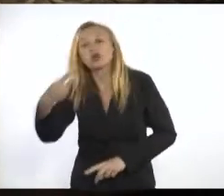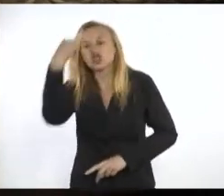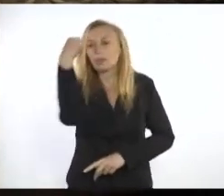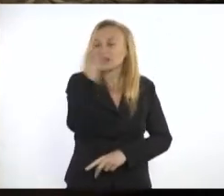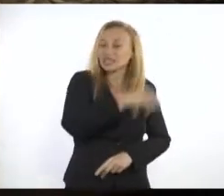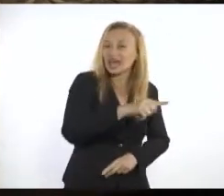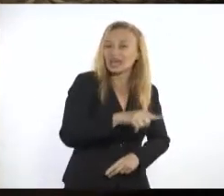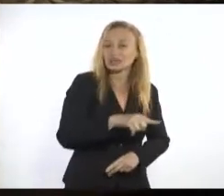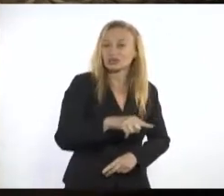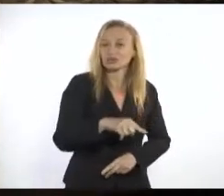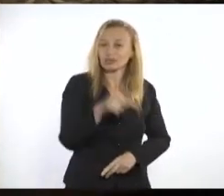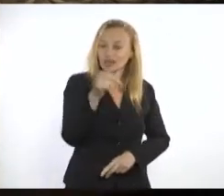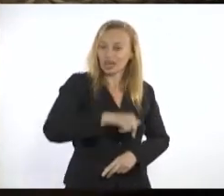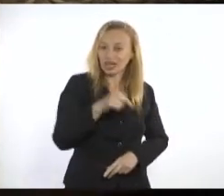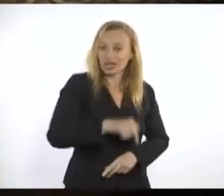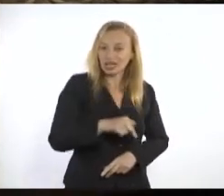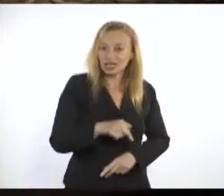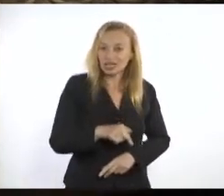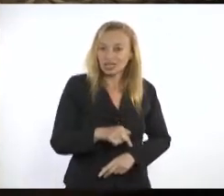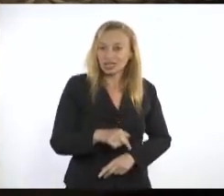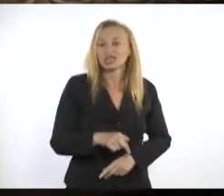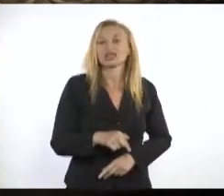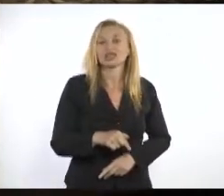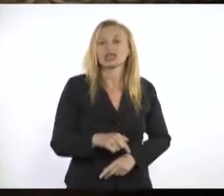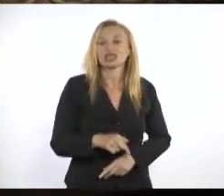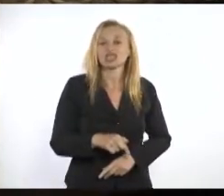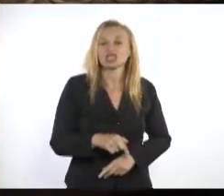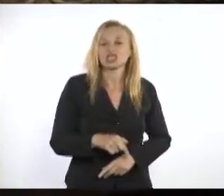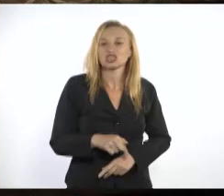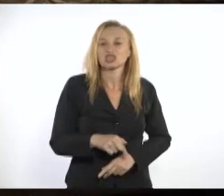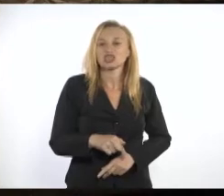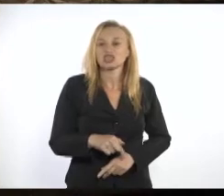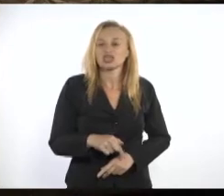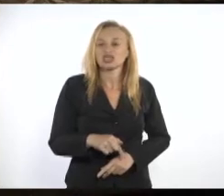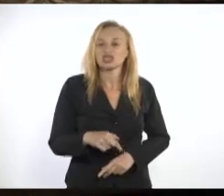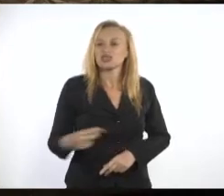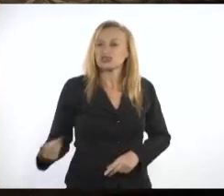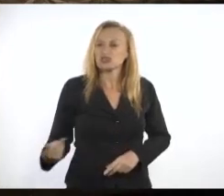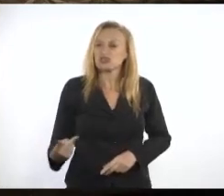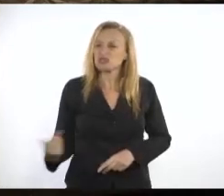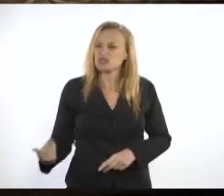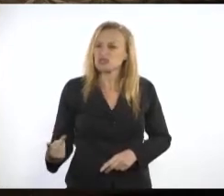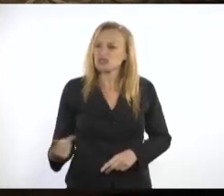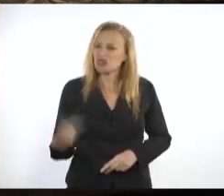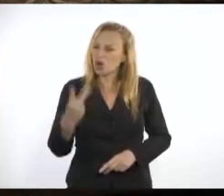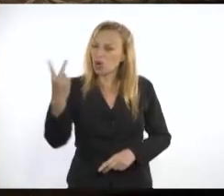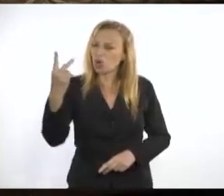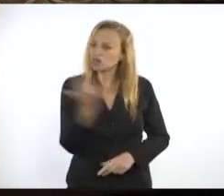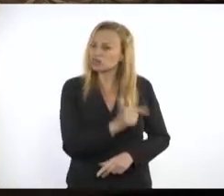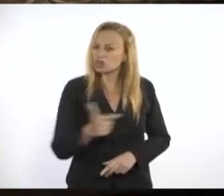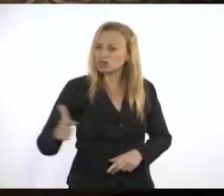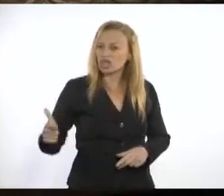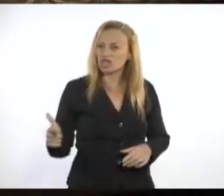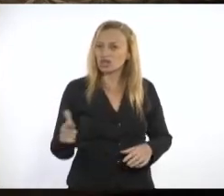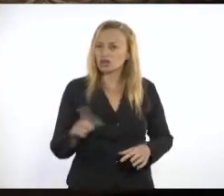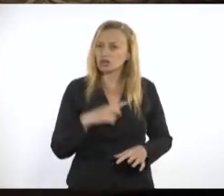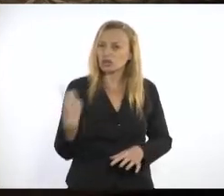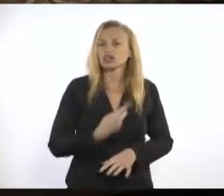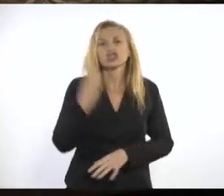para cá uma sabatina, desprestigiando completamente os deputados que fazem parte da comissão,